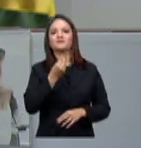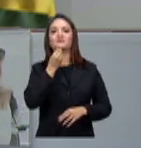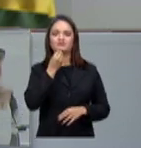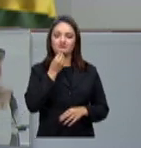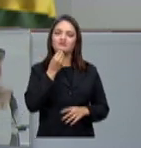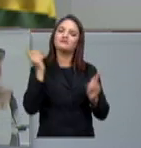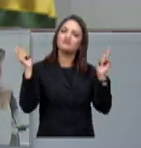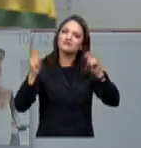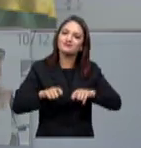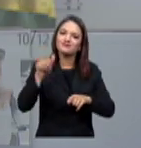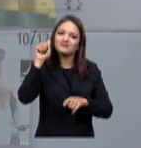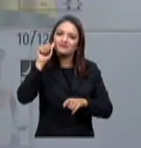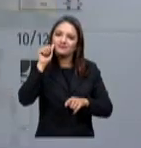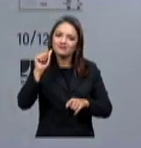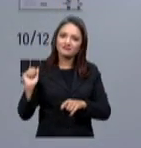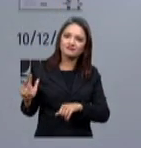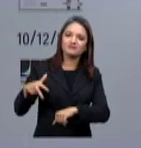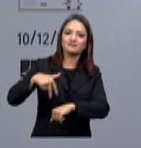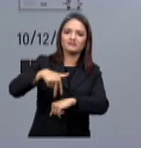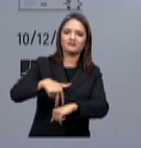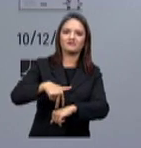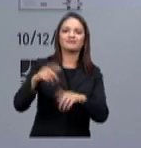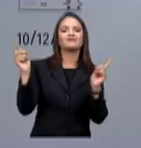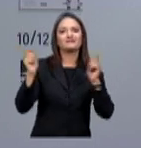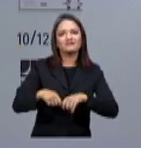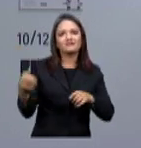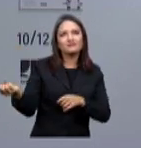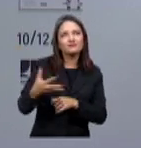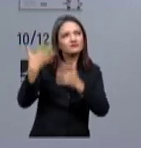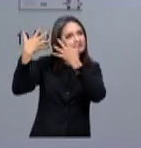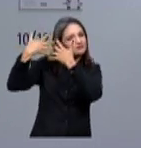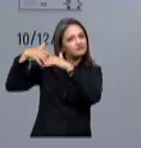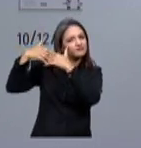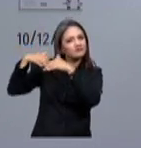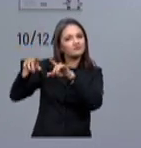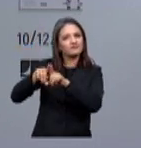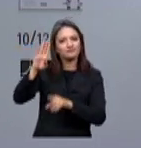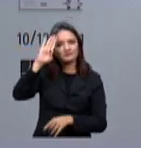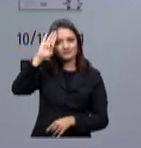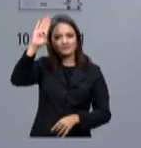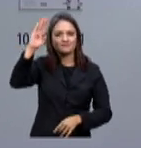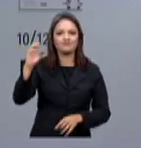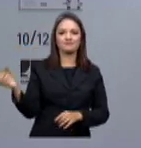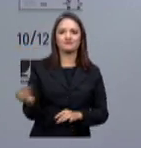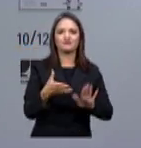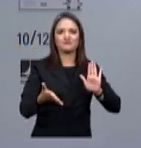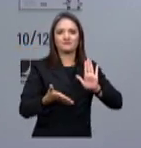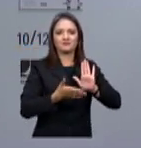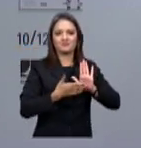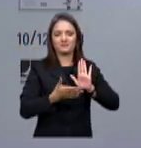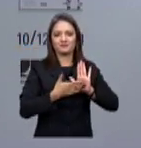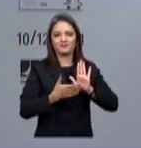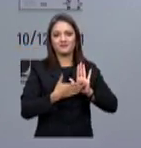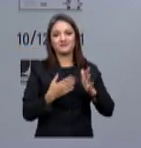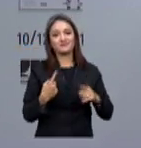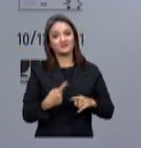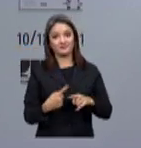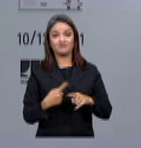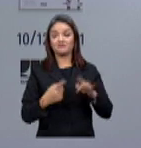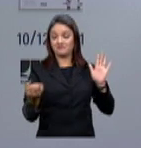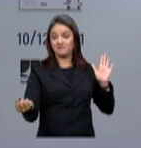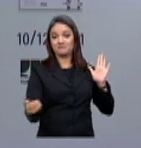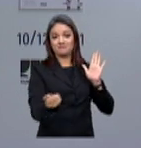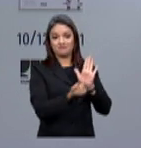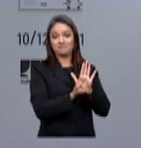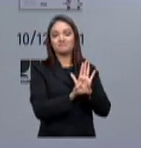possa ouvir essas mulheres que podem nos levar novas reflexões e principalmente a novas proposições porque acho que o Marco